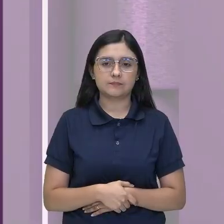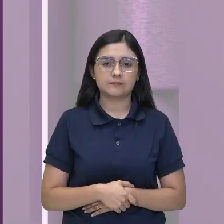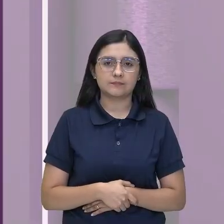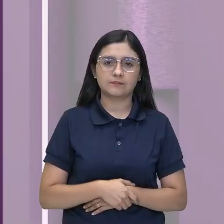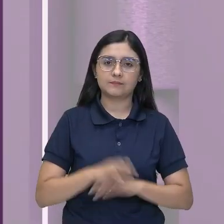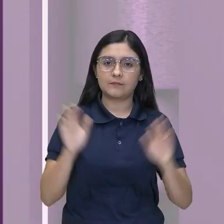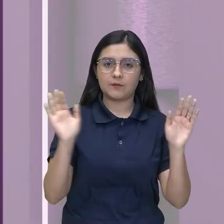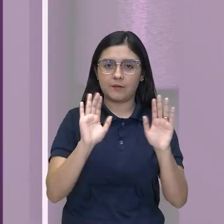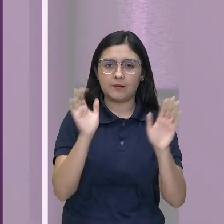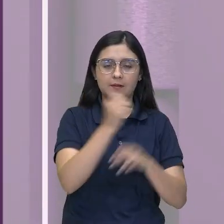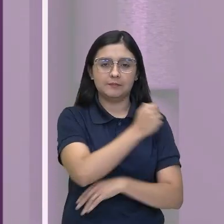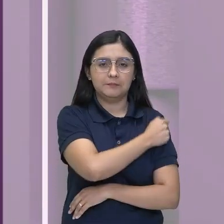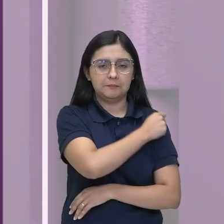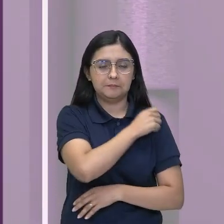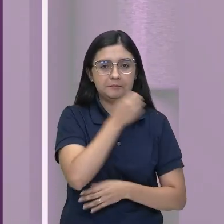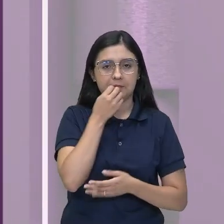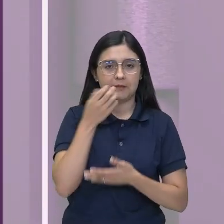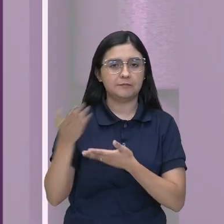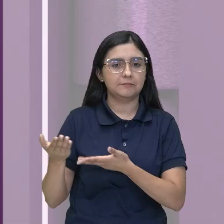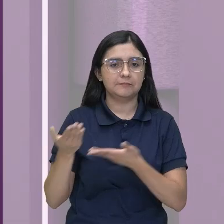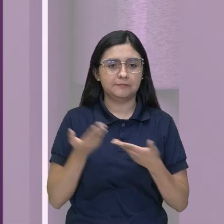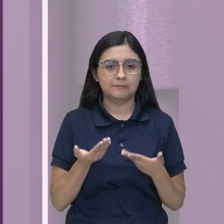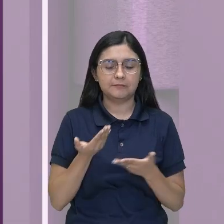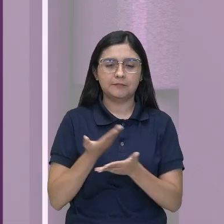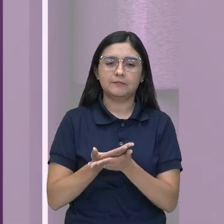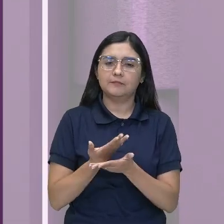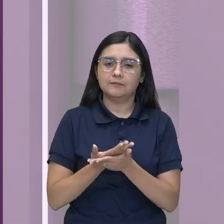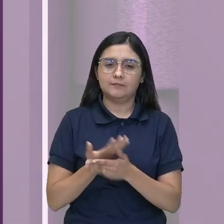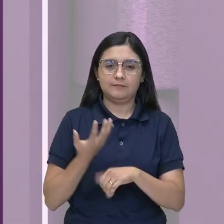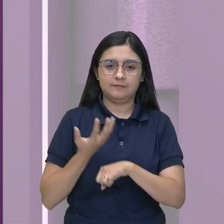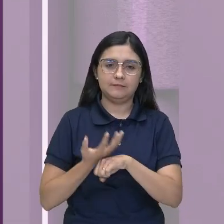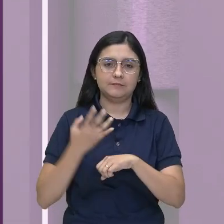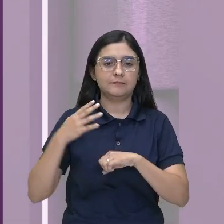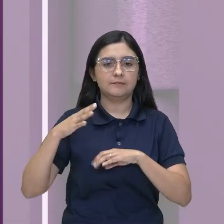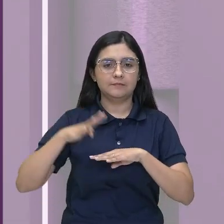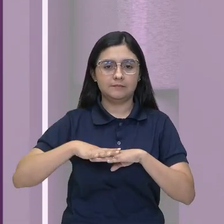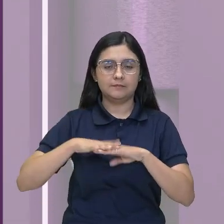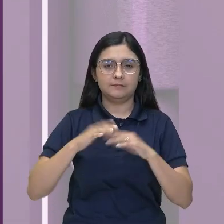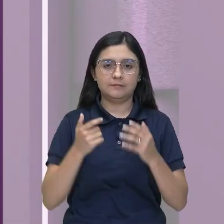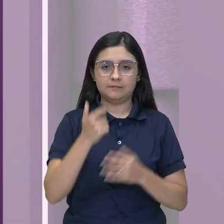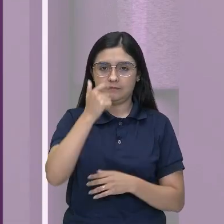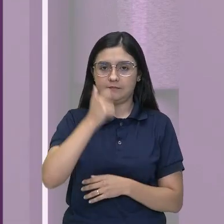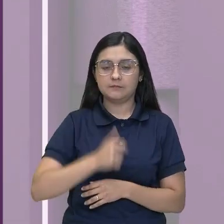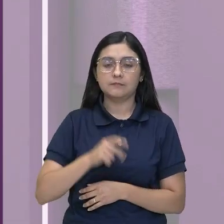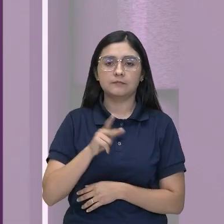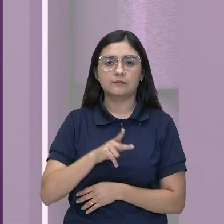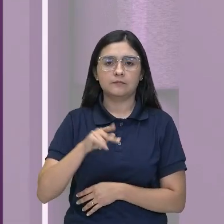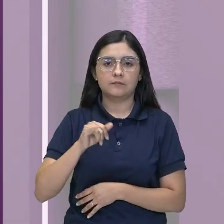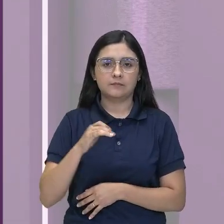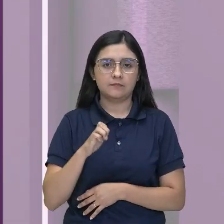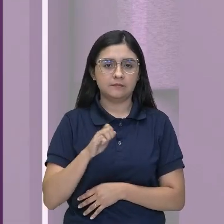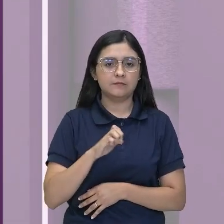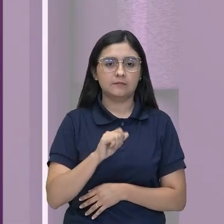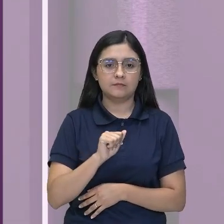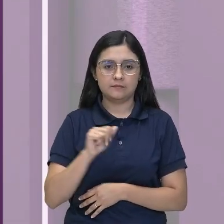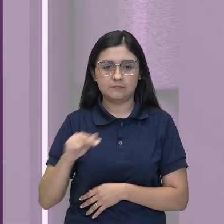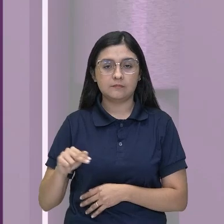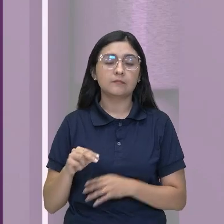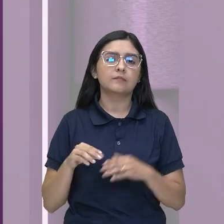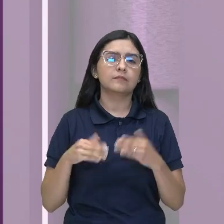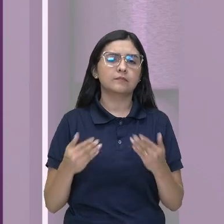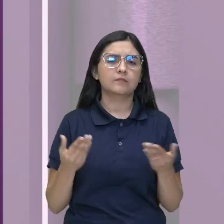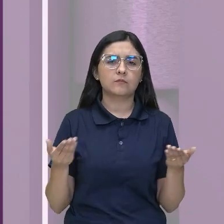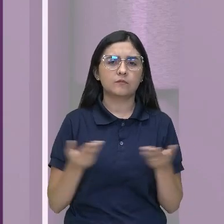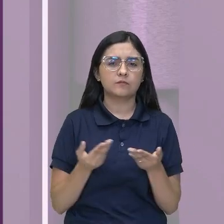Olá, alunos, sejam todos bem-vindos a mais uma aula de matemática. Eu sou o professor Jean Nobre e hoje nós iremos acompanhar um